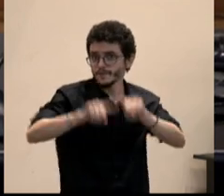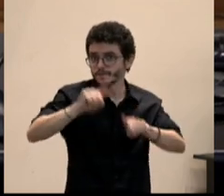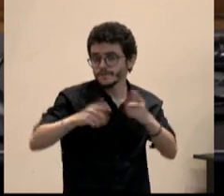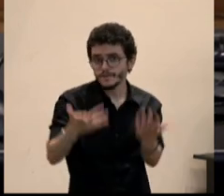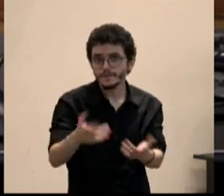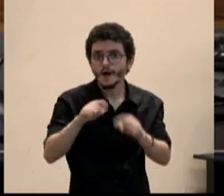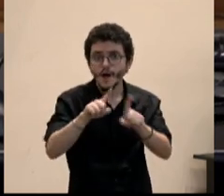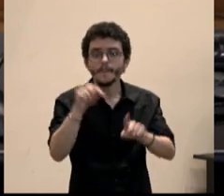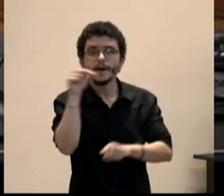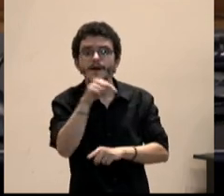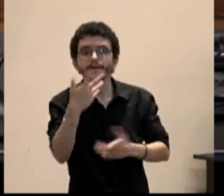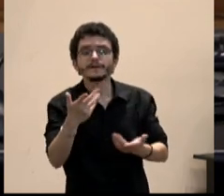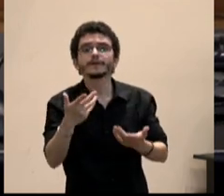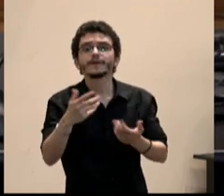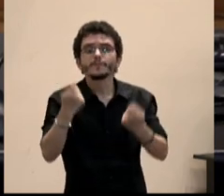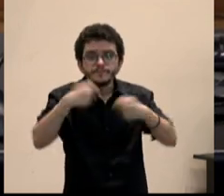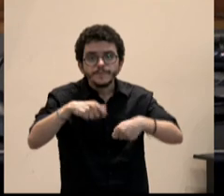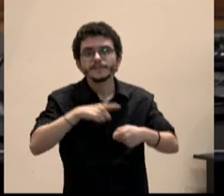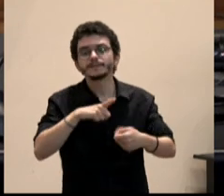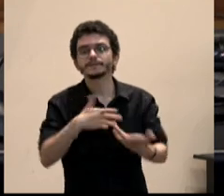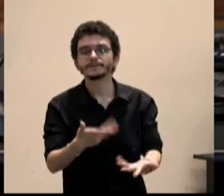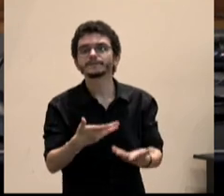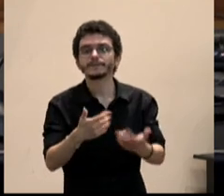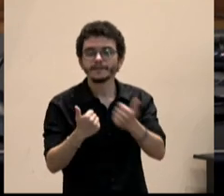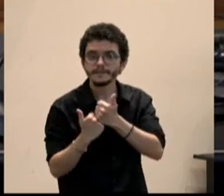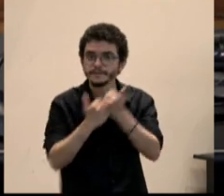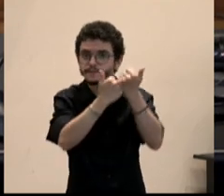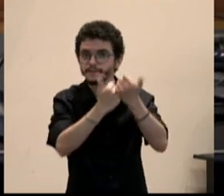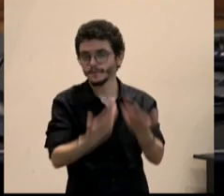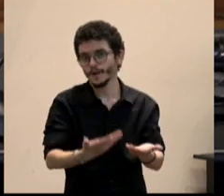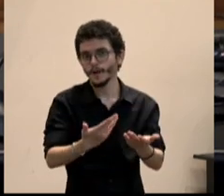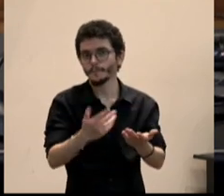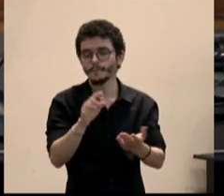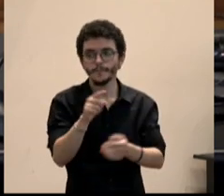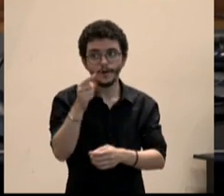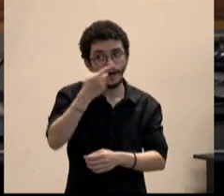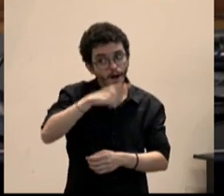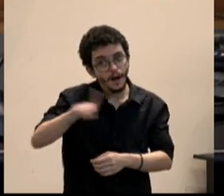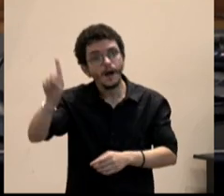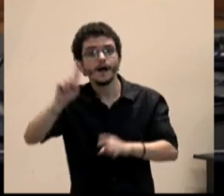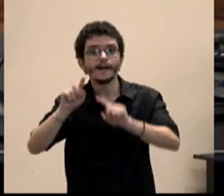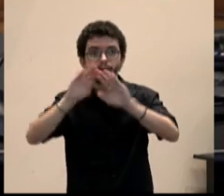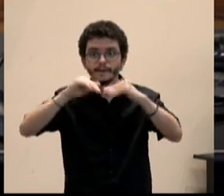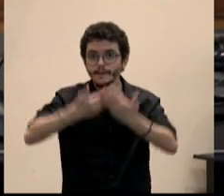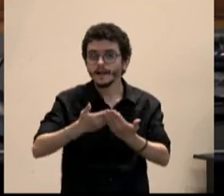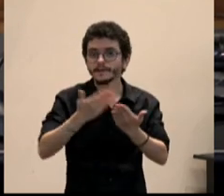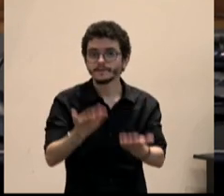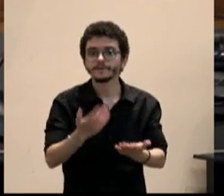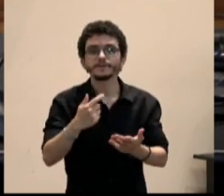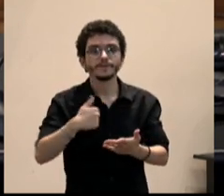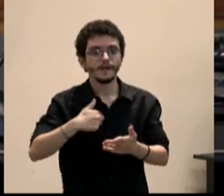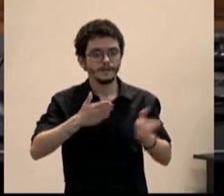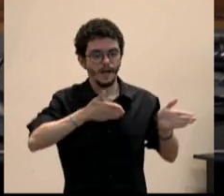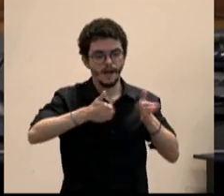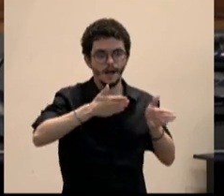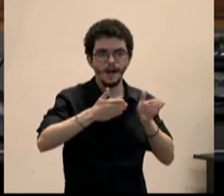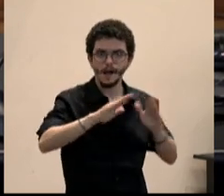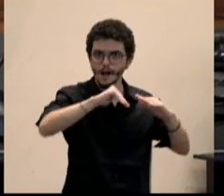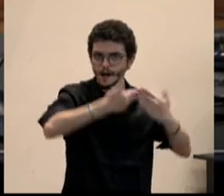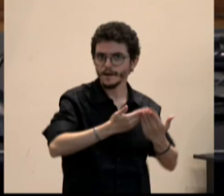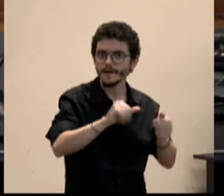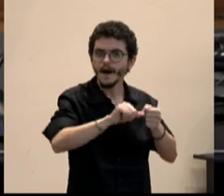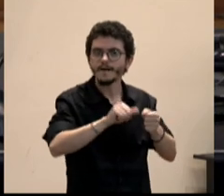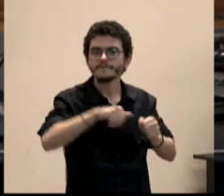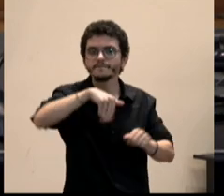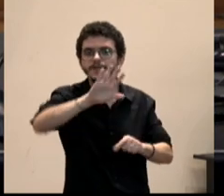Mas o sindicato tem que ter o apoio, e lá na escola. Eu sou de uma época que nas escolas se faziam